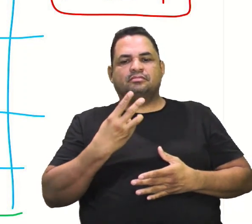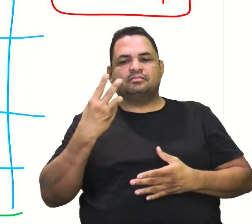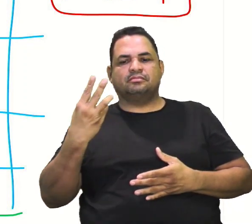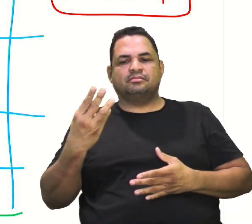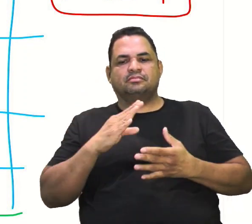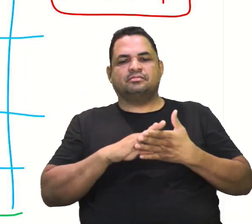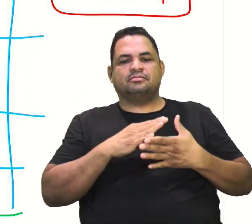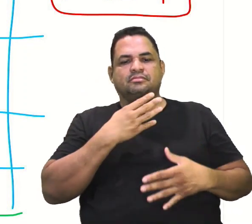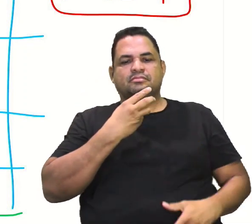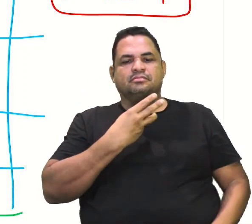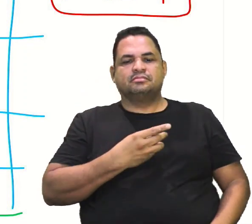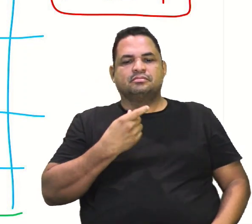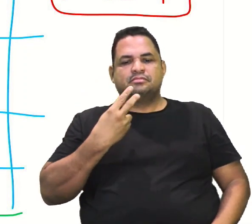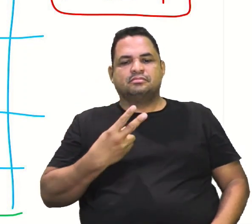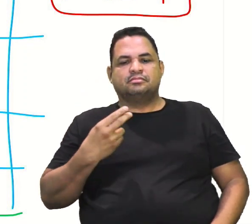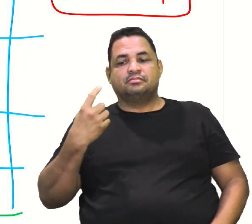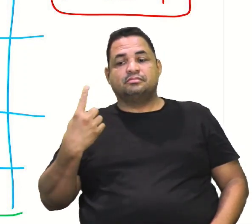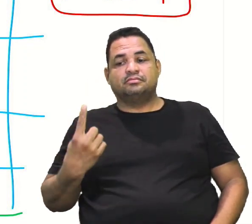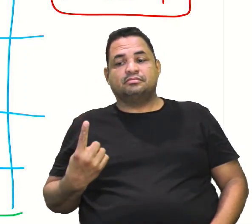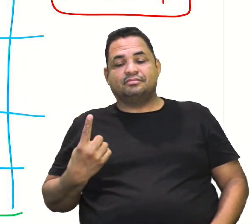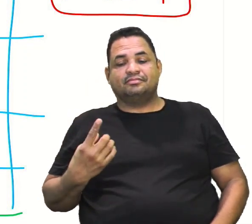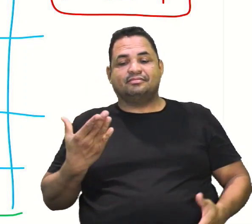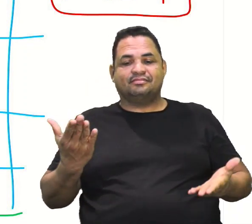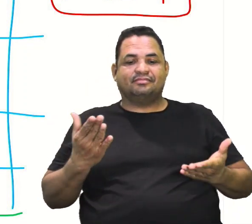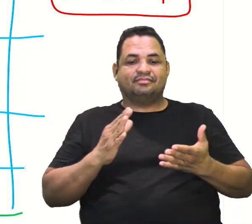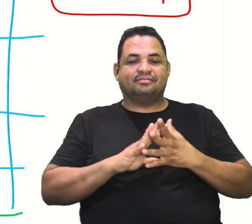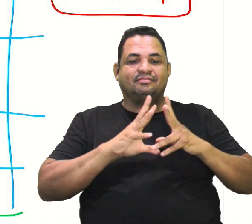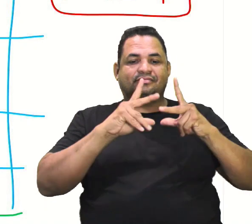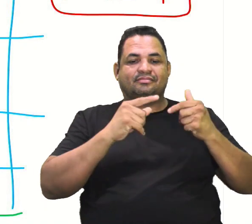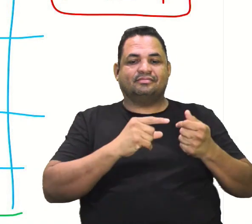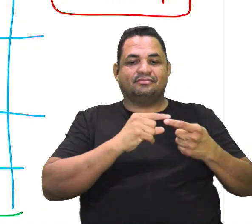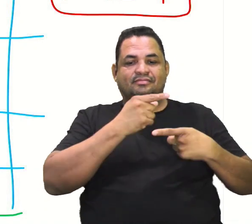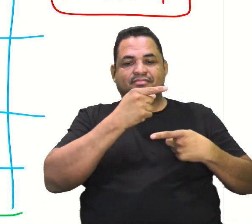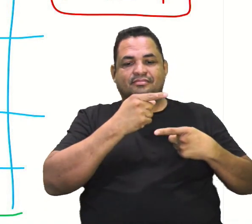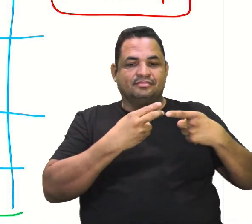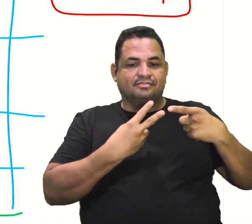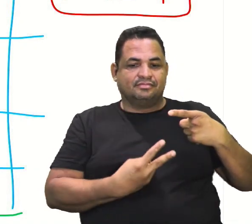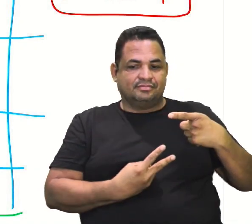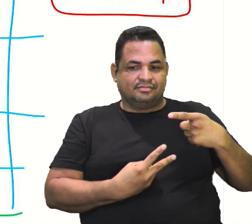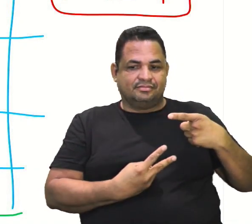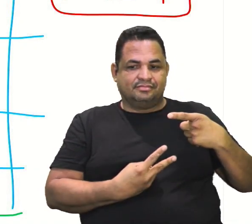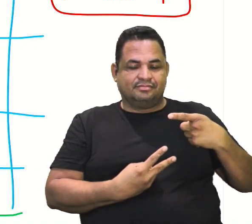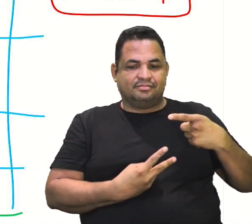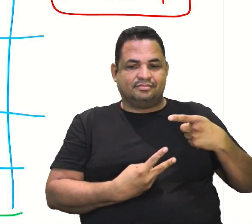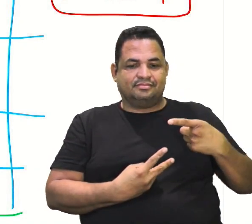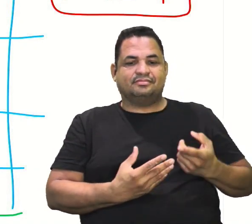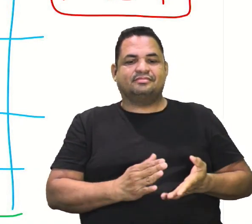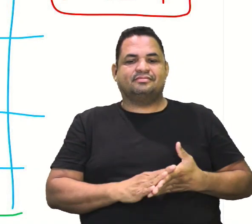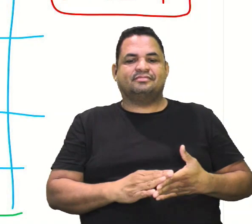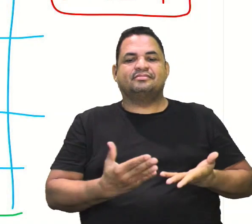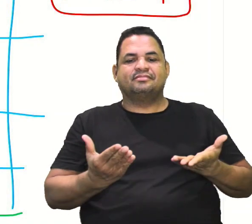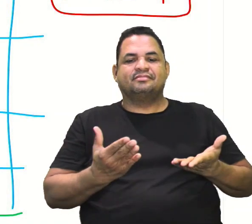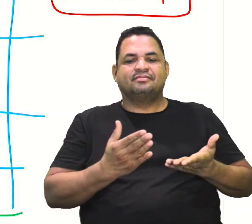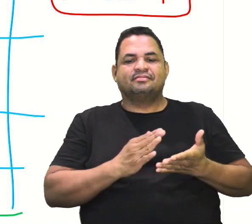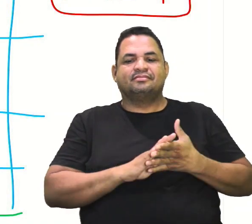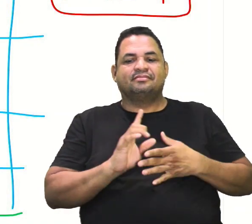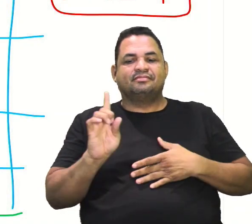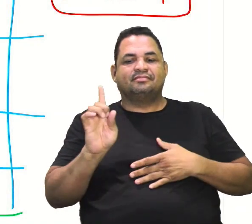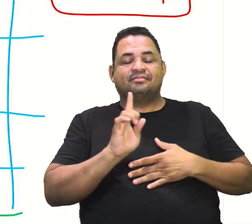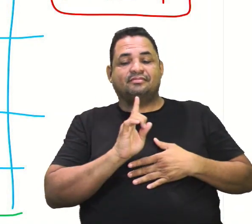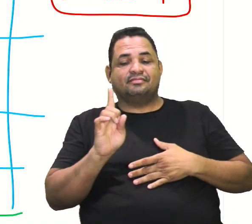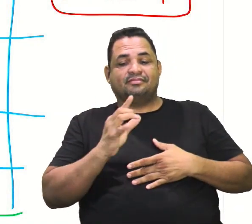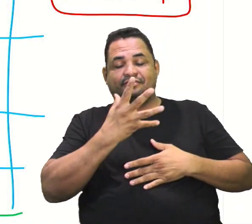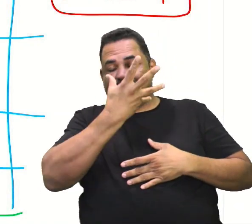2, 3, 3, 2, 1, todos sobre 2.